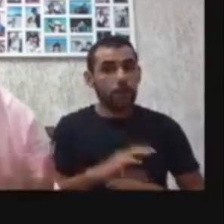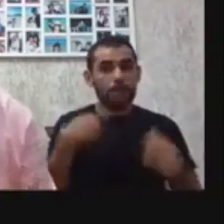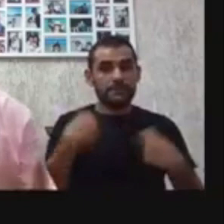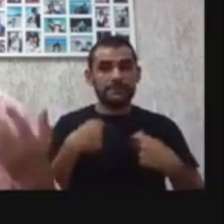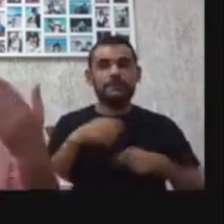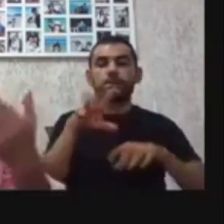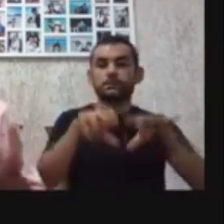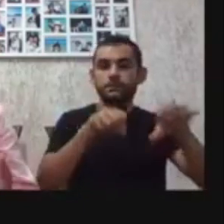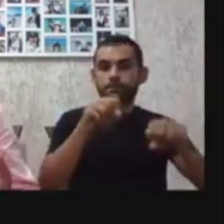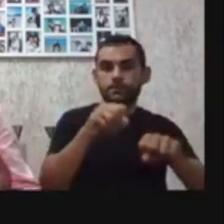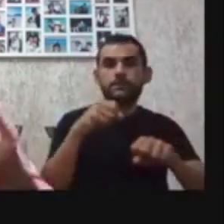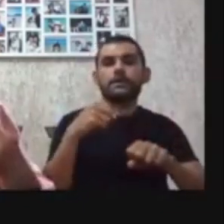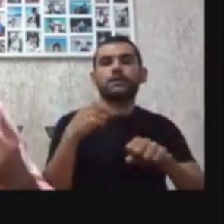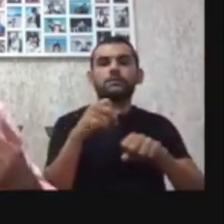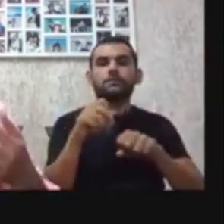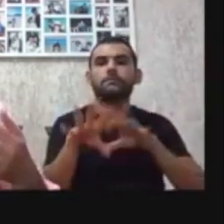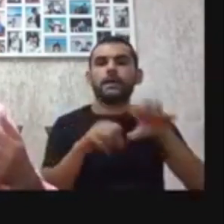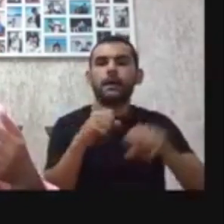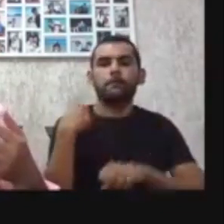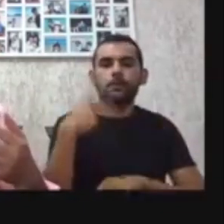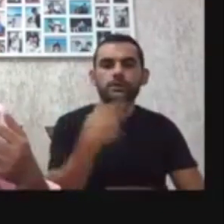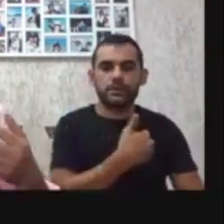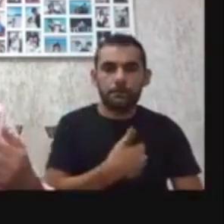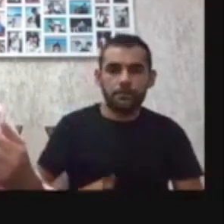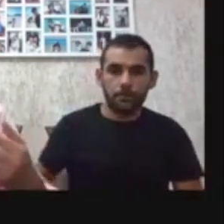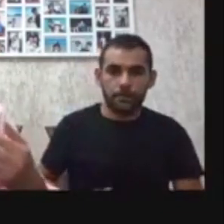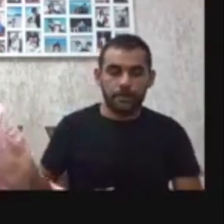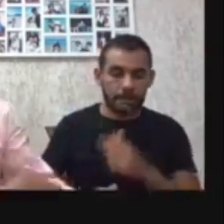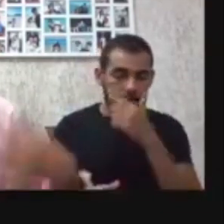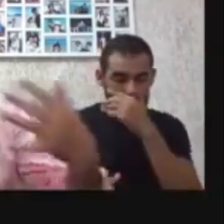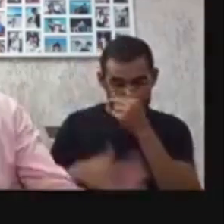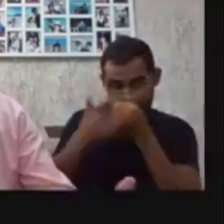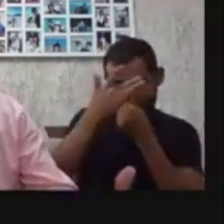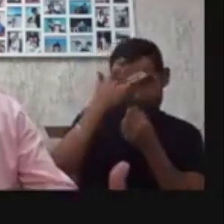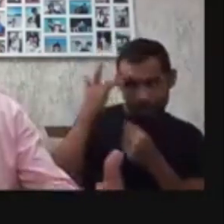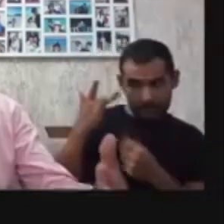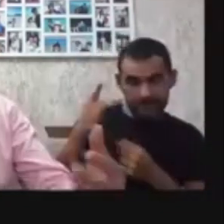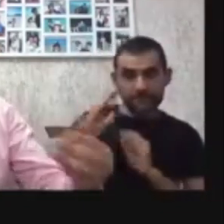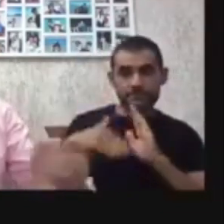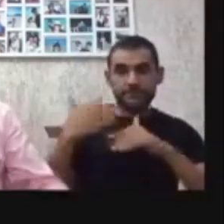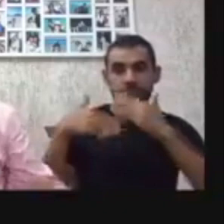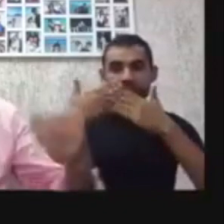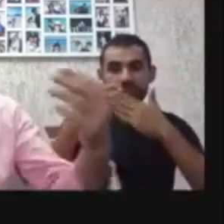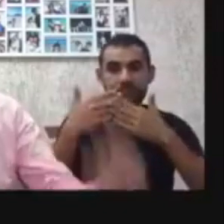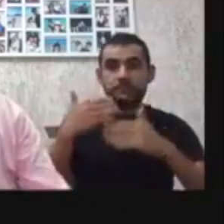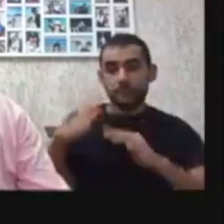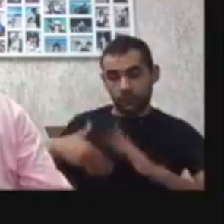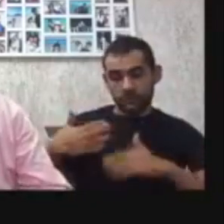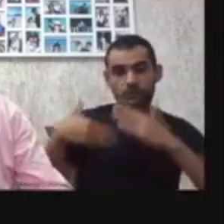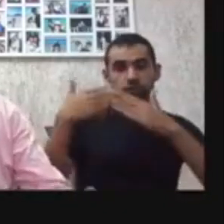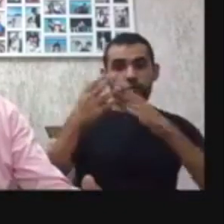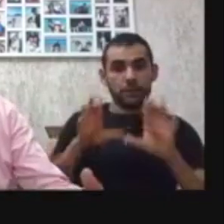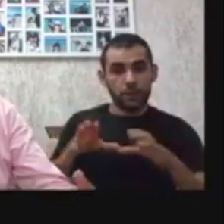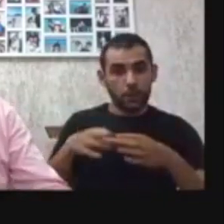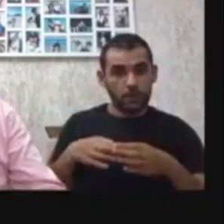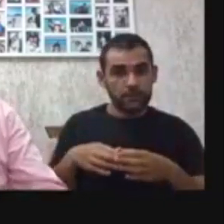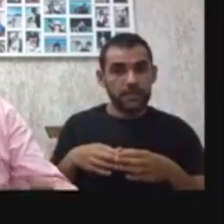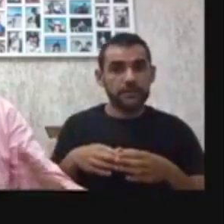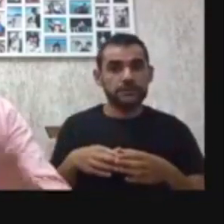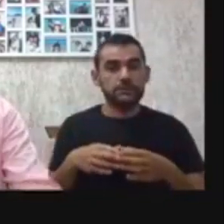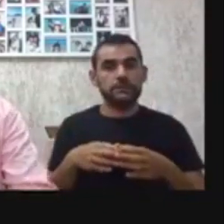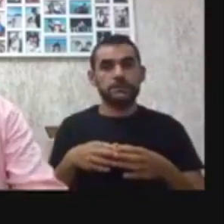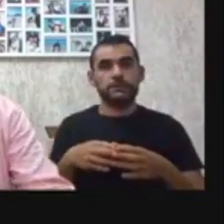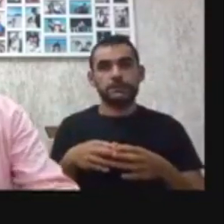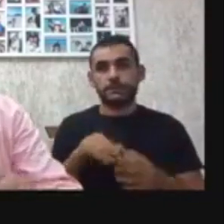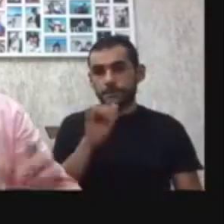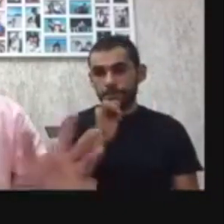buscar políticas públicas que façam com que aquele cidadão se desenvolva. o desenvolvimento daquela comunidade, sabe?